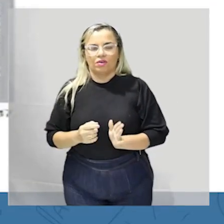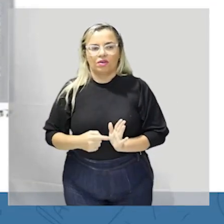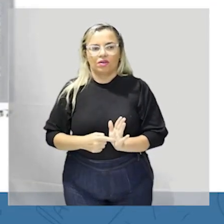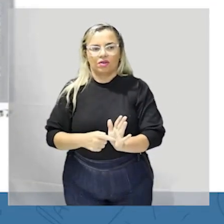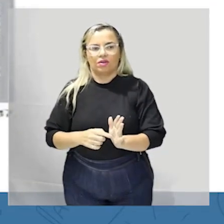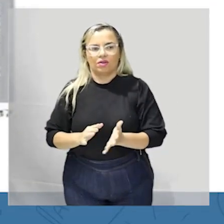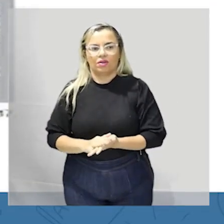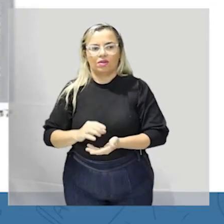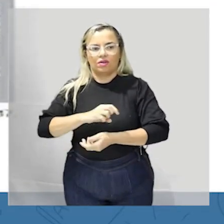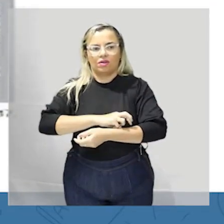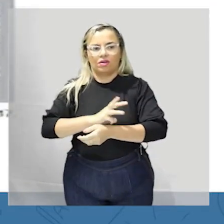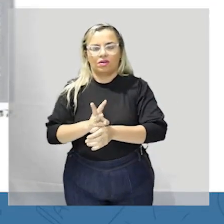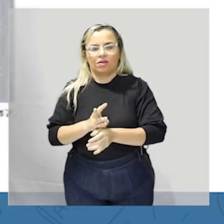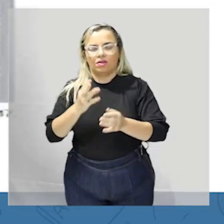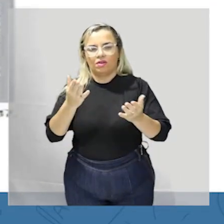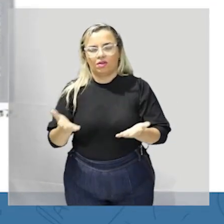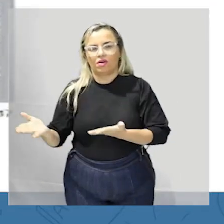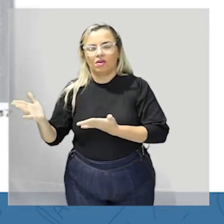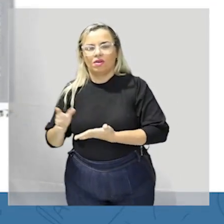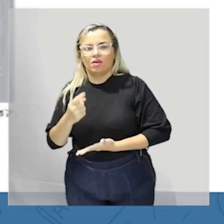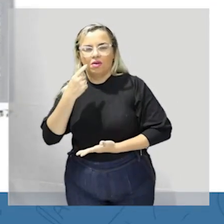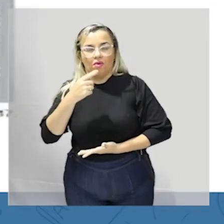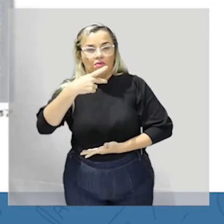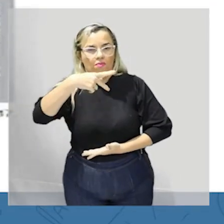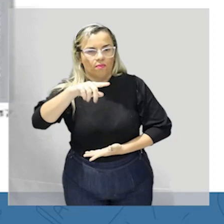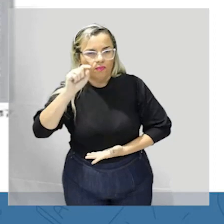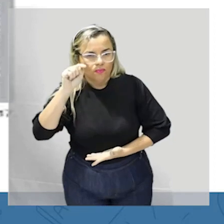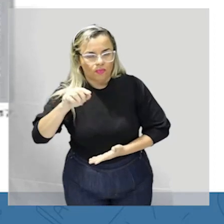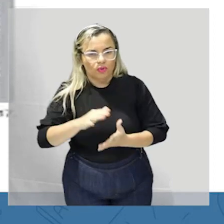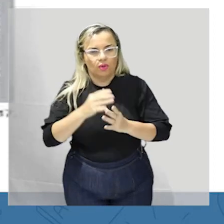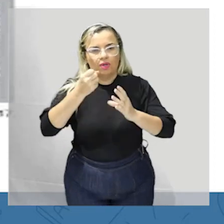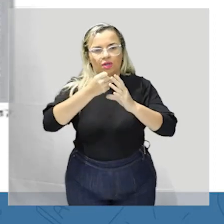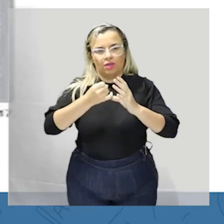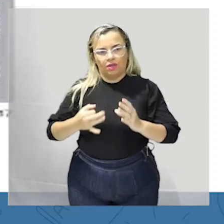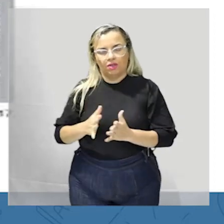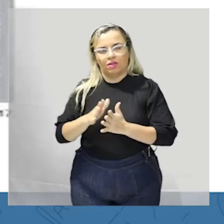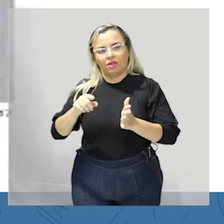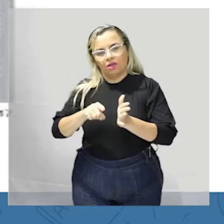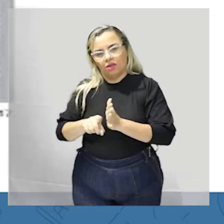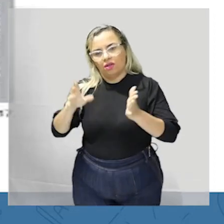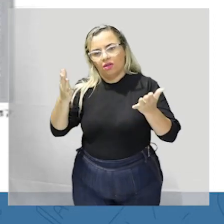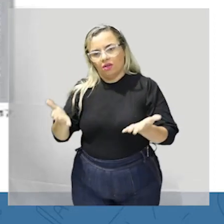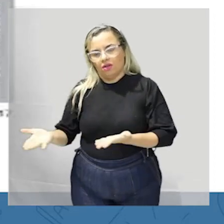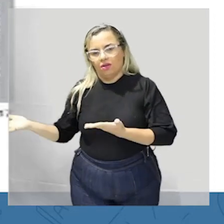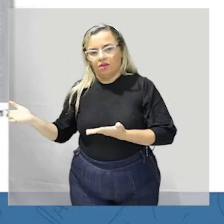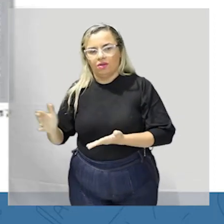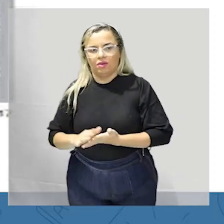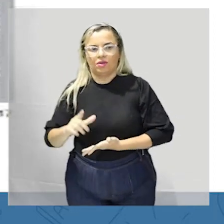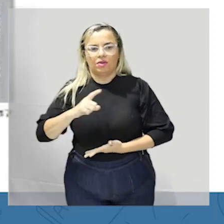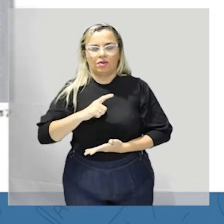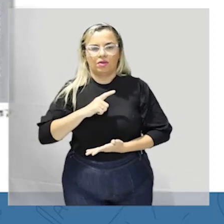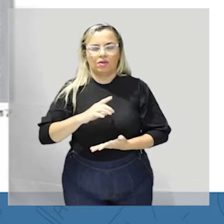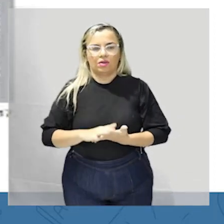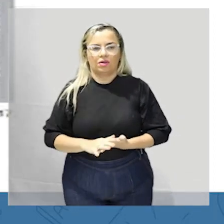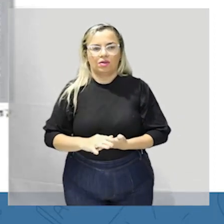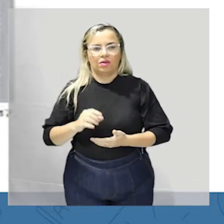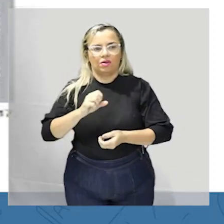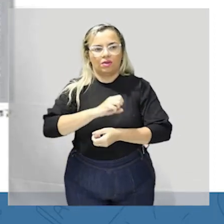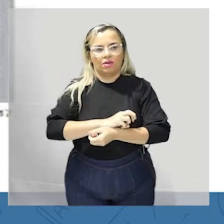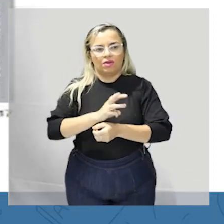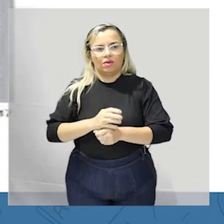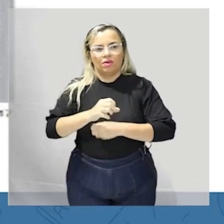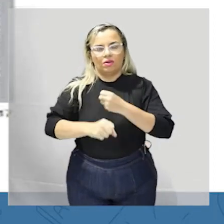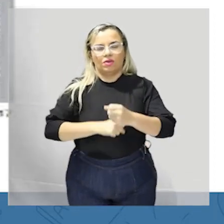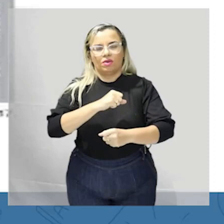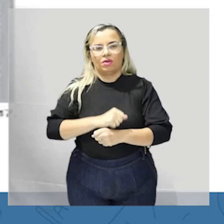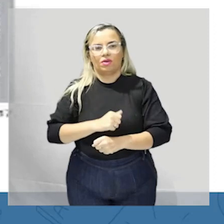não vou mais falar sobre, vocês vão observar as características da questão, tá? Então, aqui eu tenho a UEMA 2020,